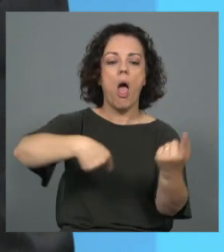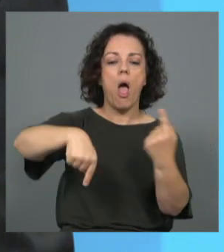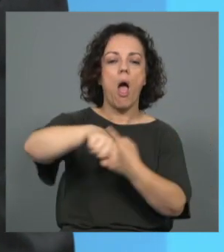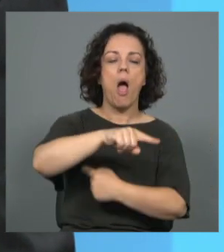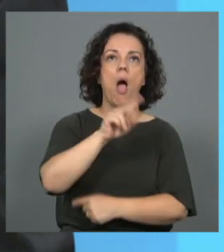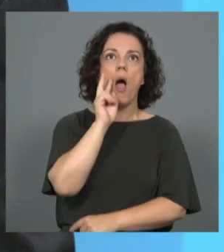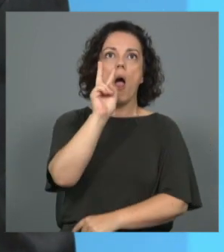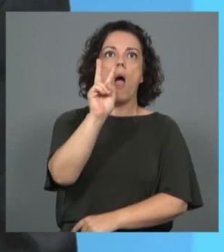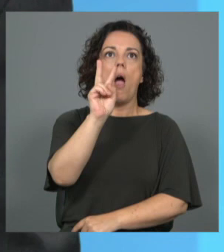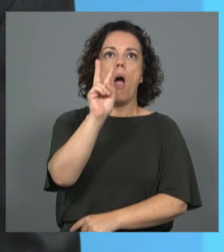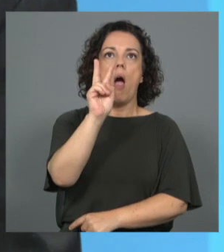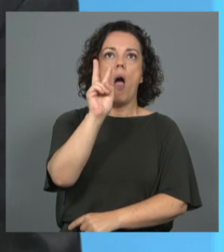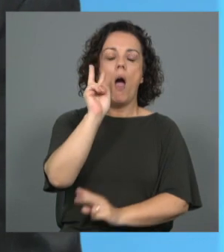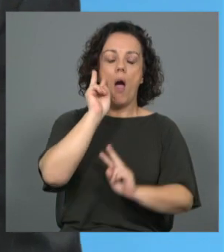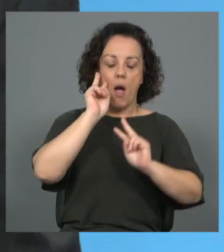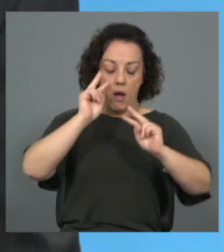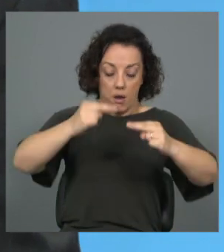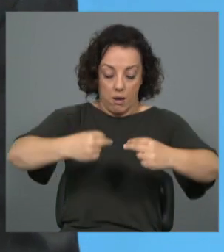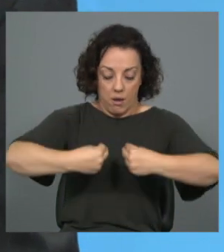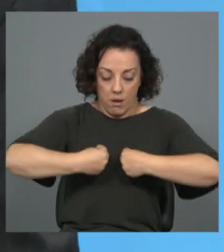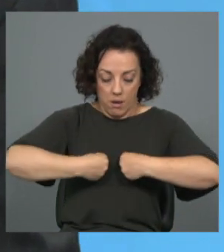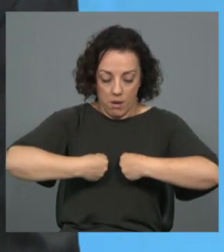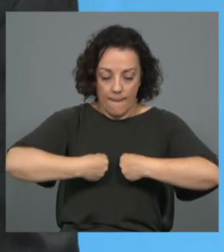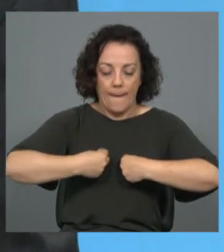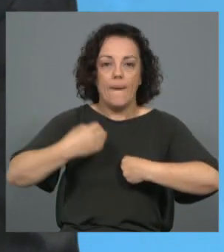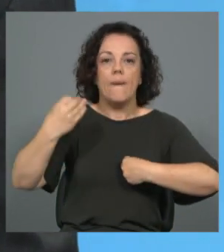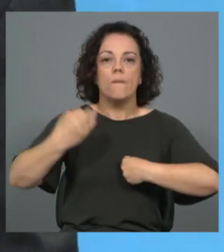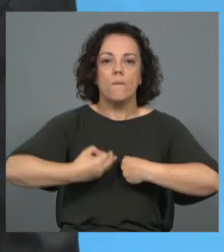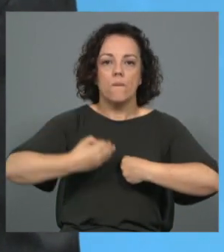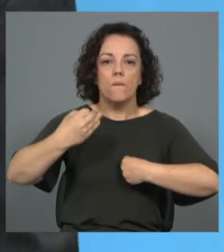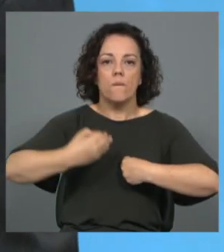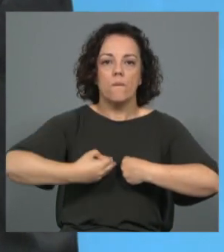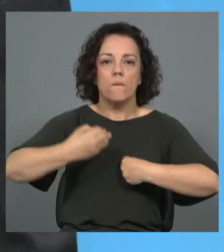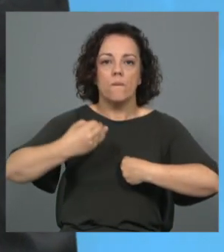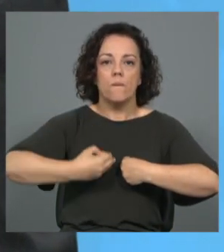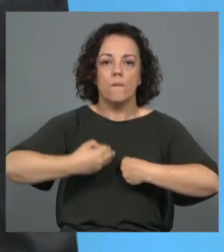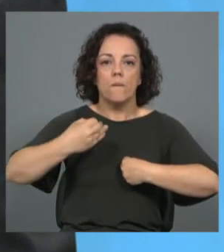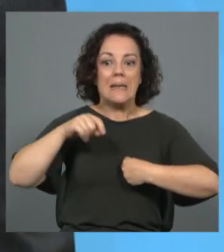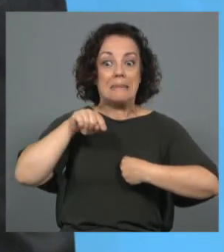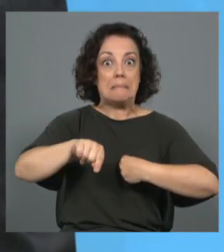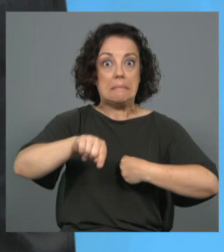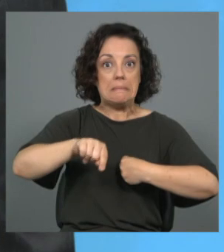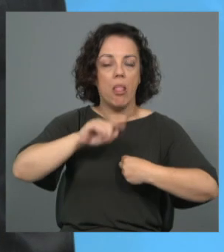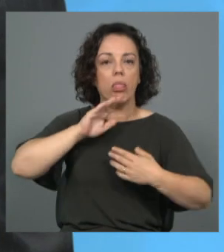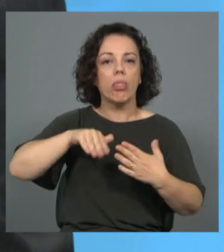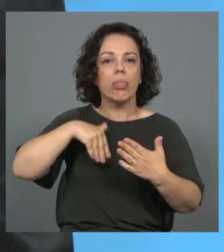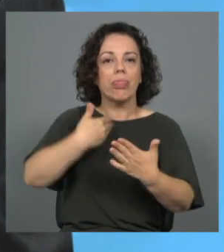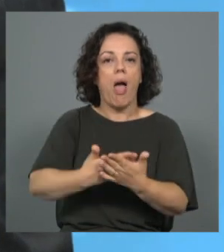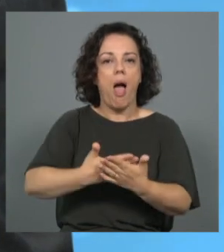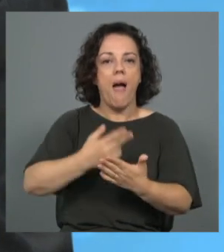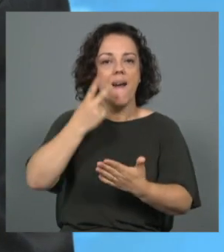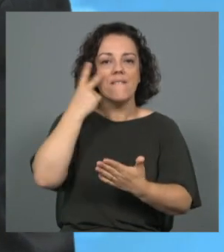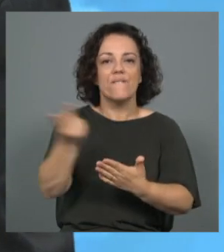conversação interior que é a moção, que é o motor da vida da